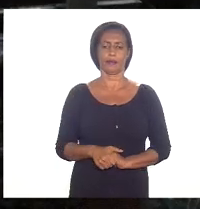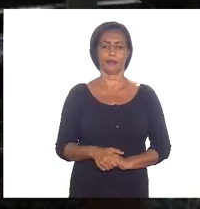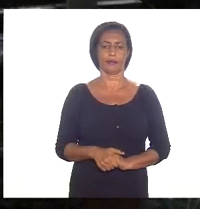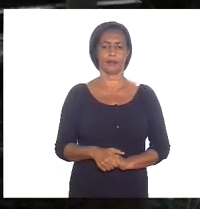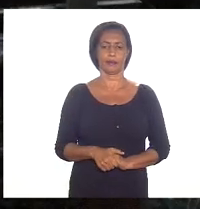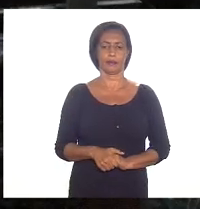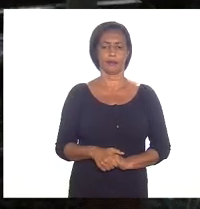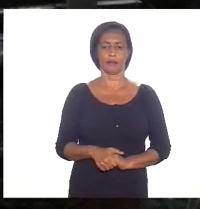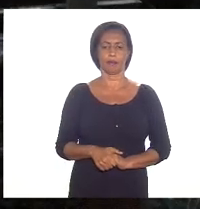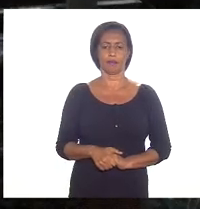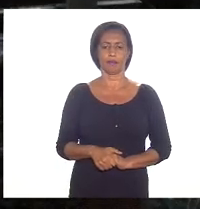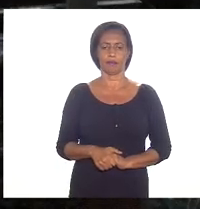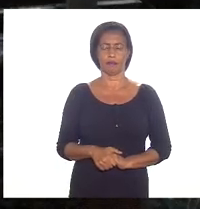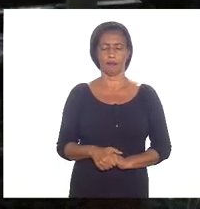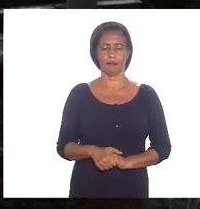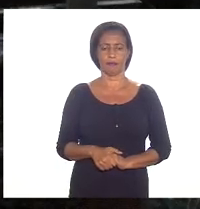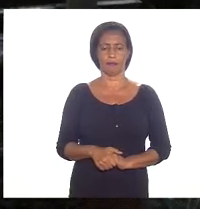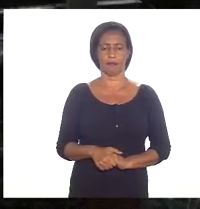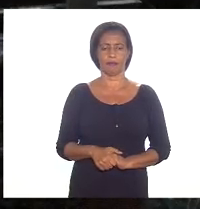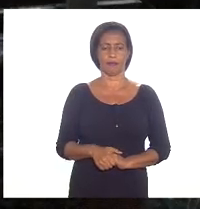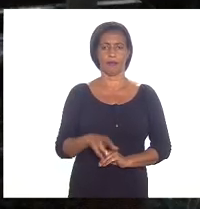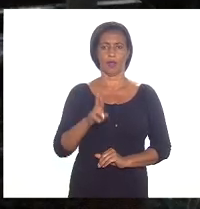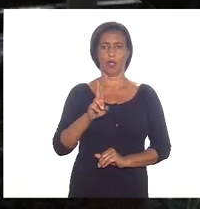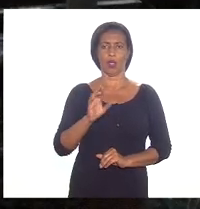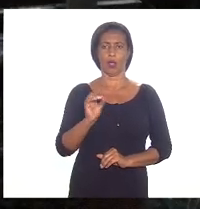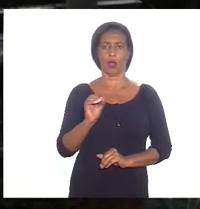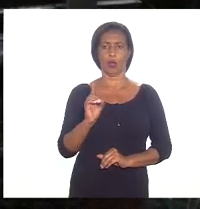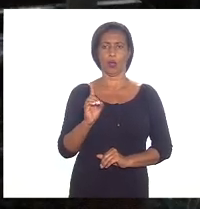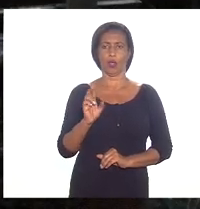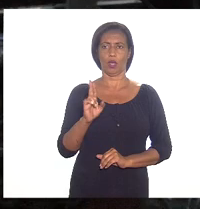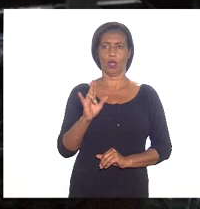Deputado Márcio Canella. Deputado Rodrigo Bacelar.